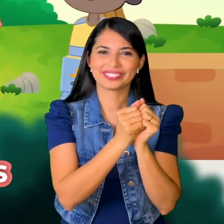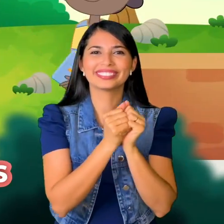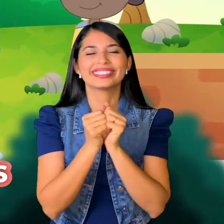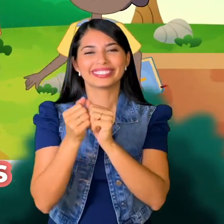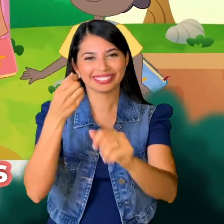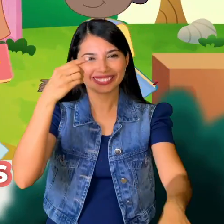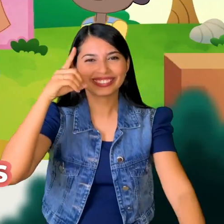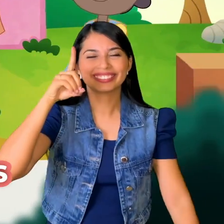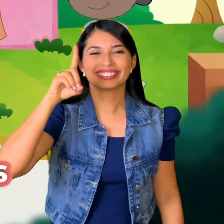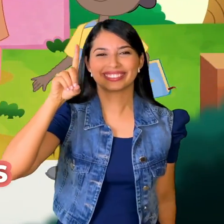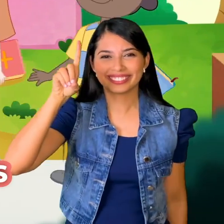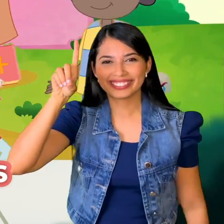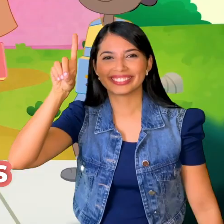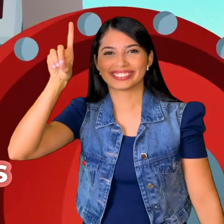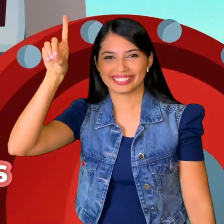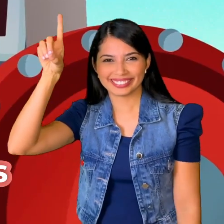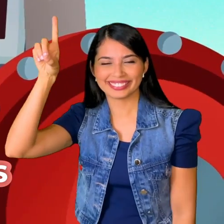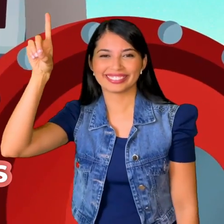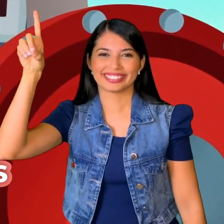Deus